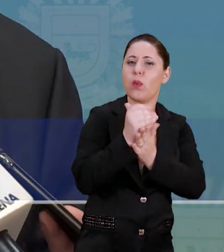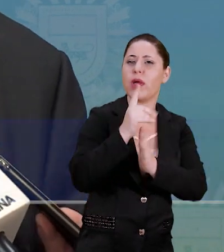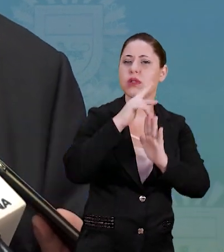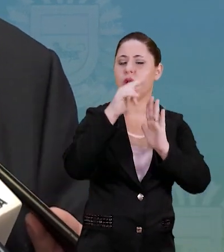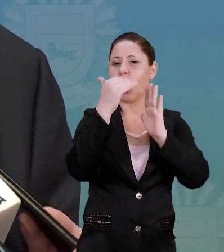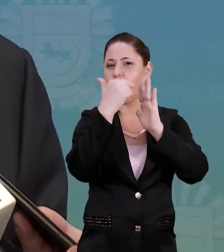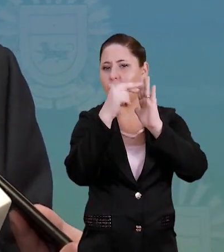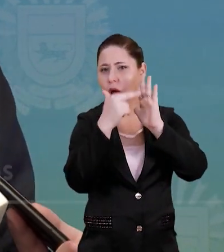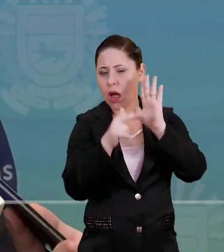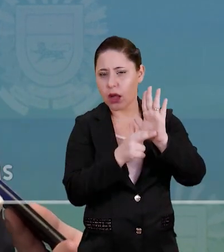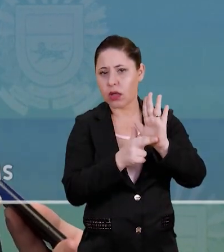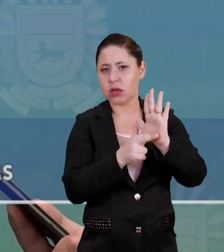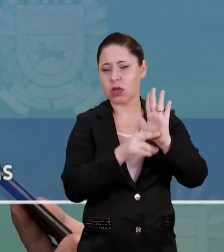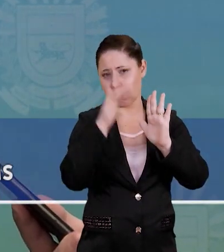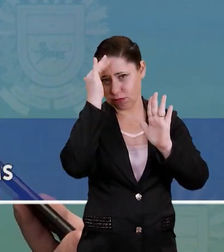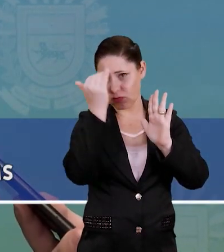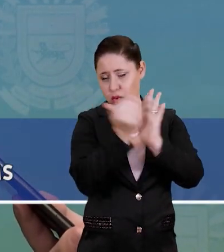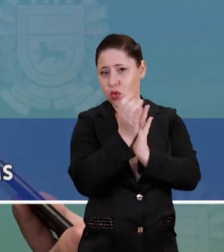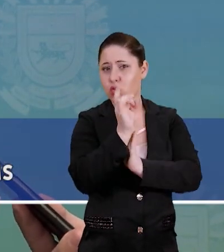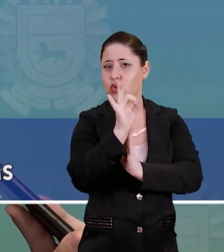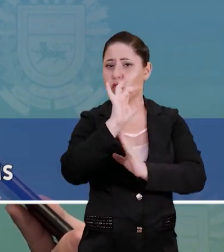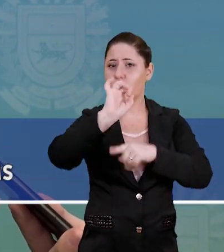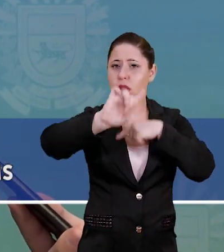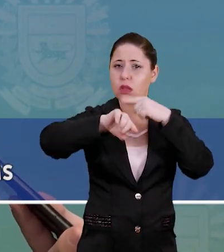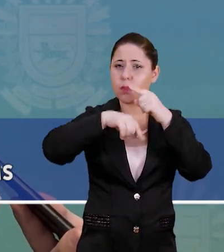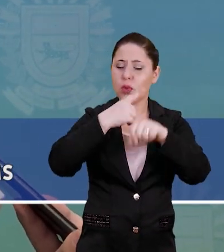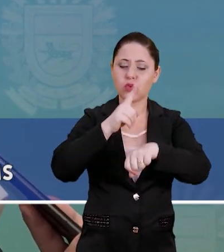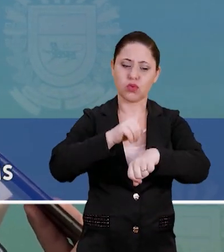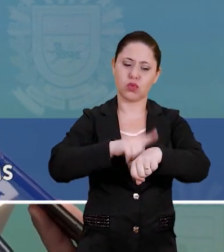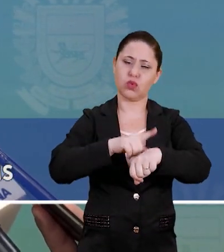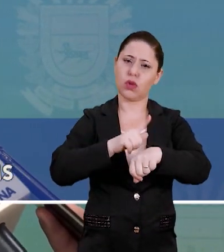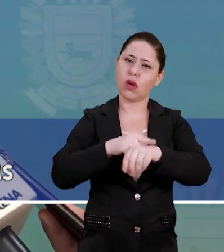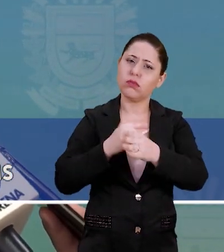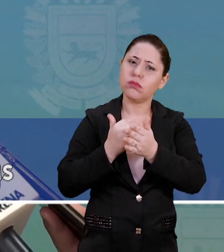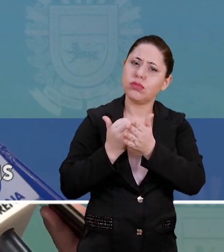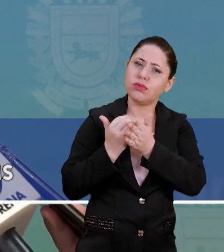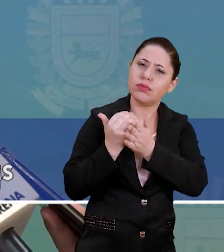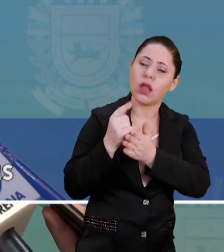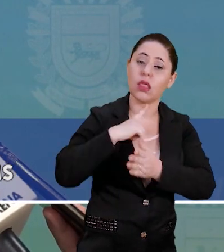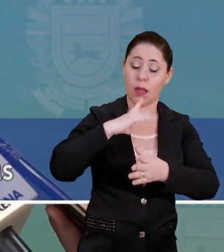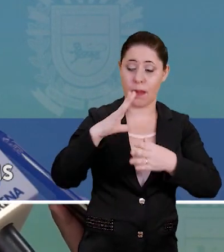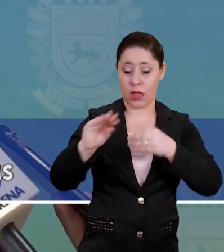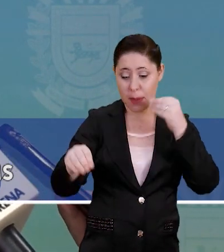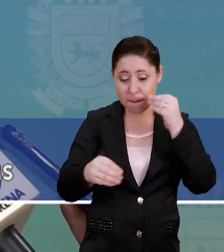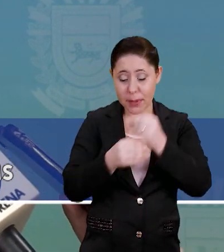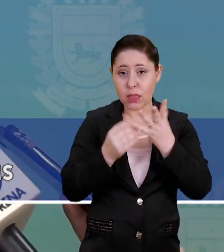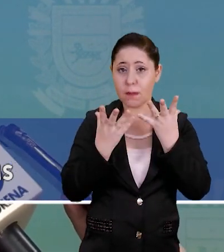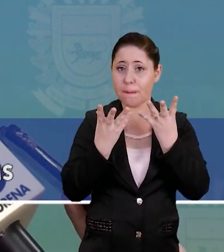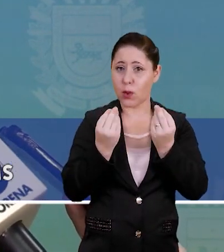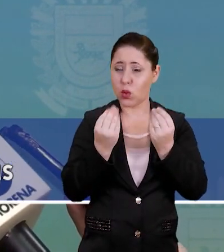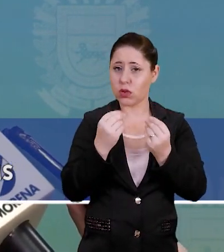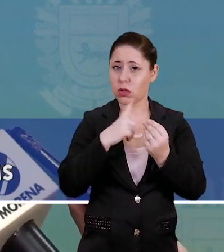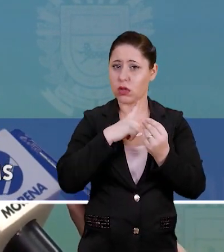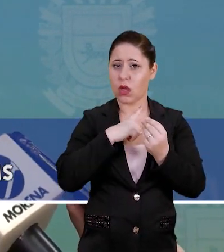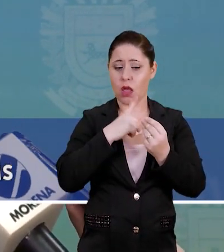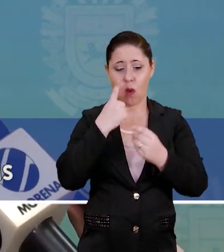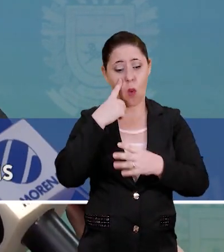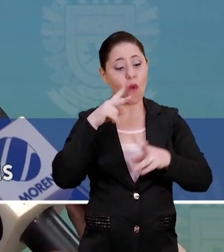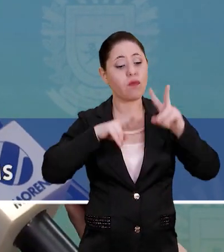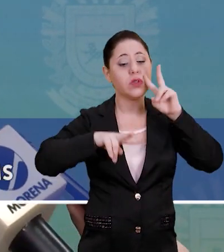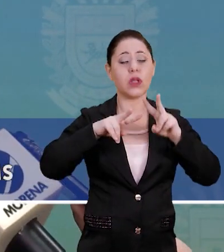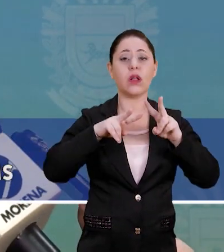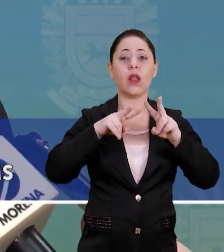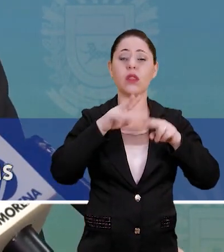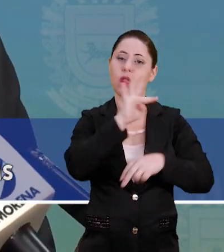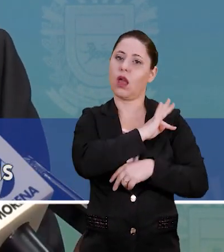aplicação das regras só seriam válidas depois de um certo tempo, tem várias emendas. Nosso ponto de